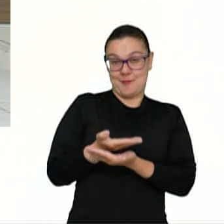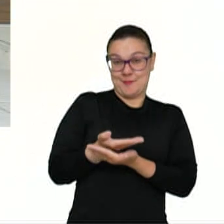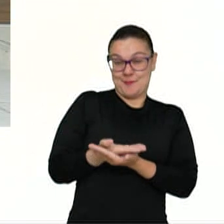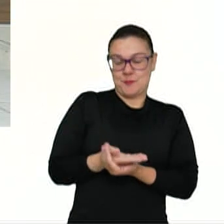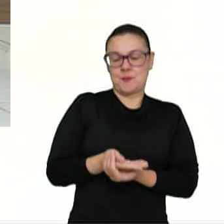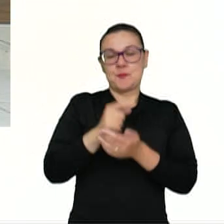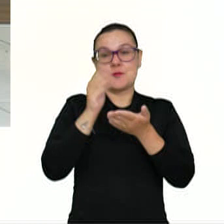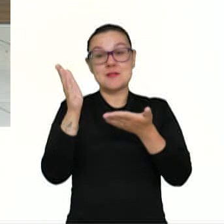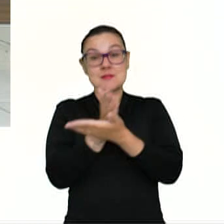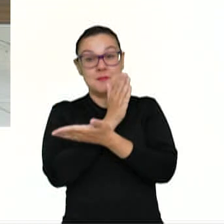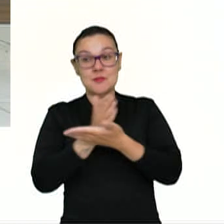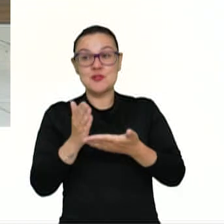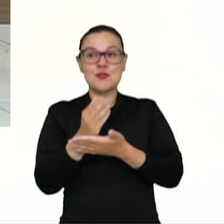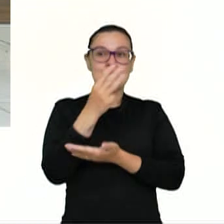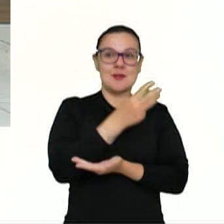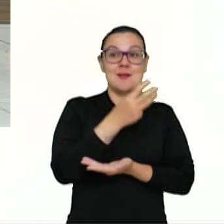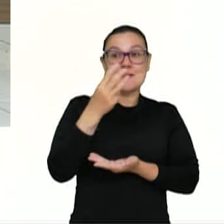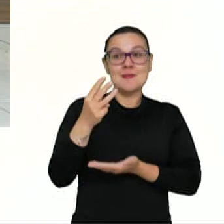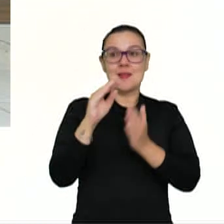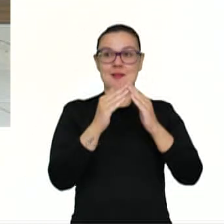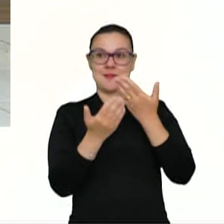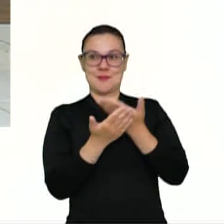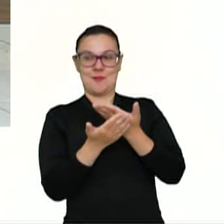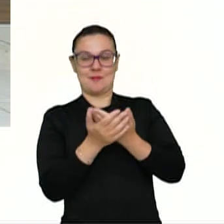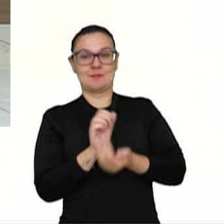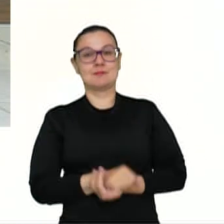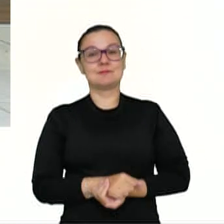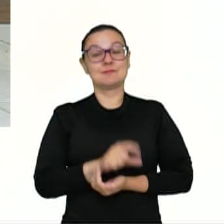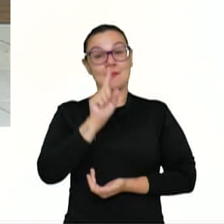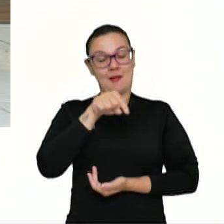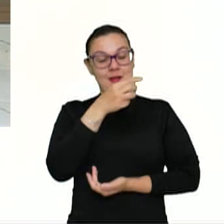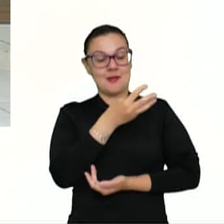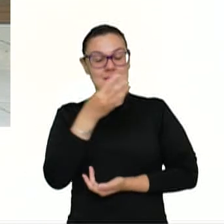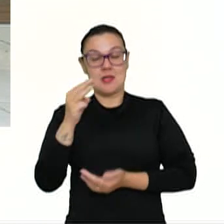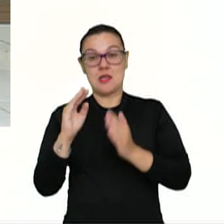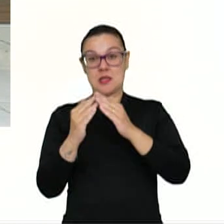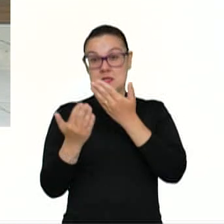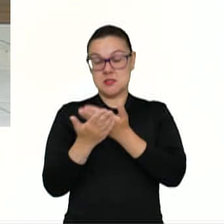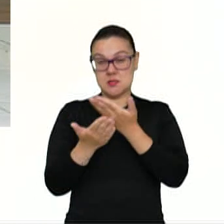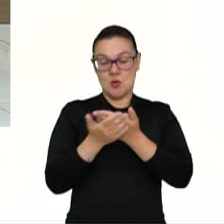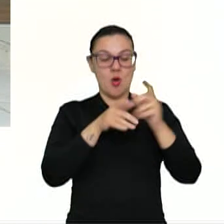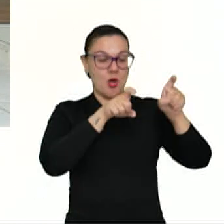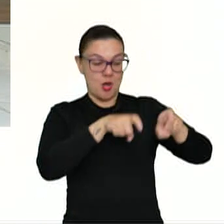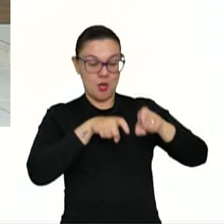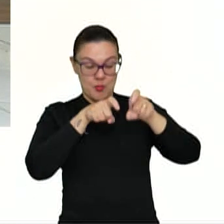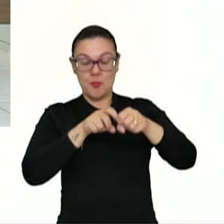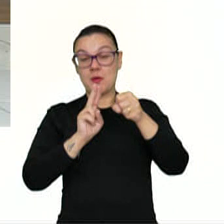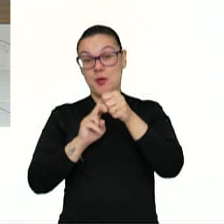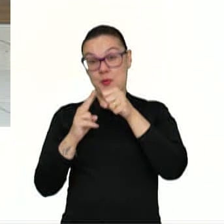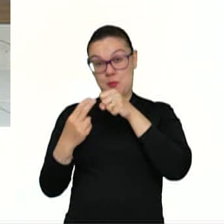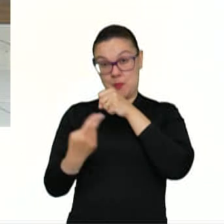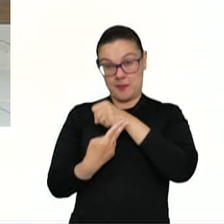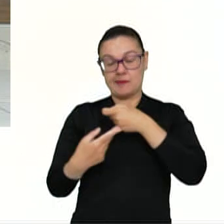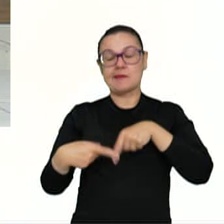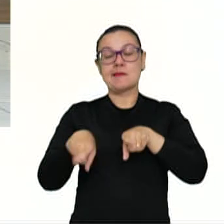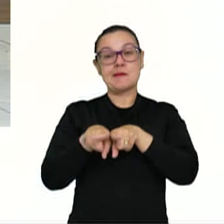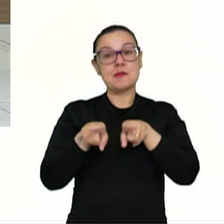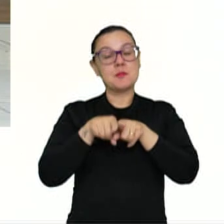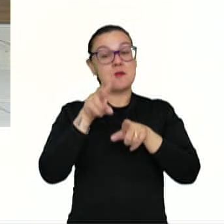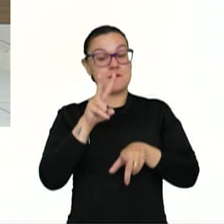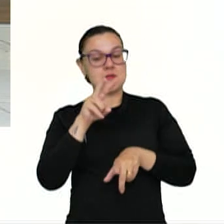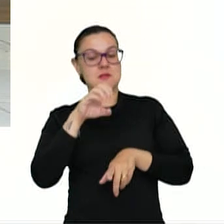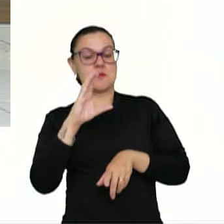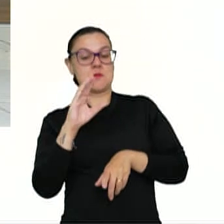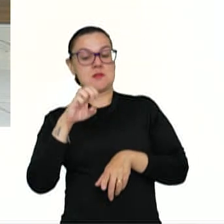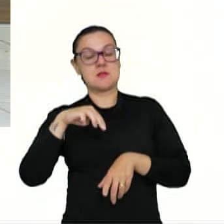divididos em 33 escolas. Nós temos 33 escolas contando com as escolas do campo e da zona urbana e também 25